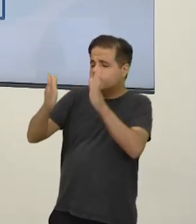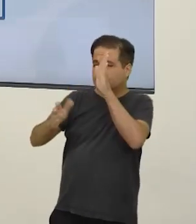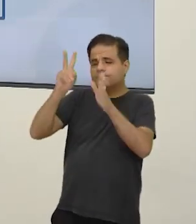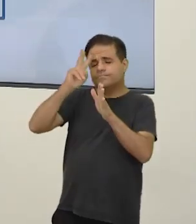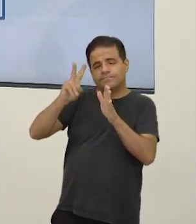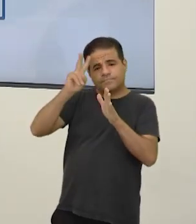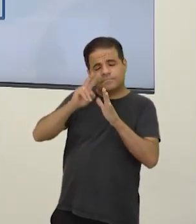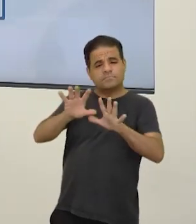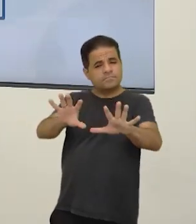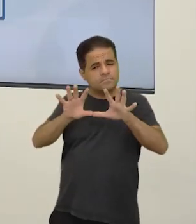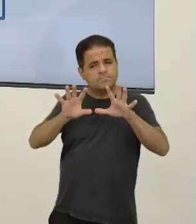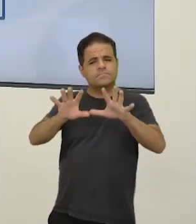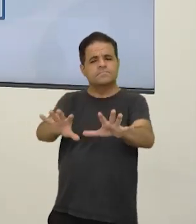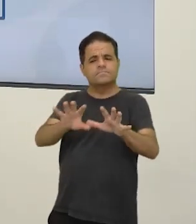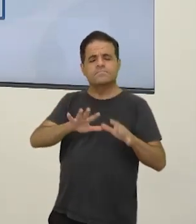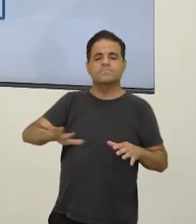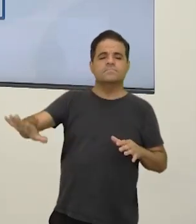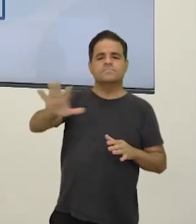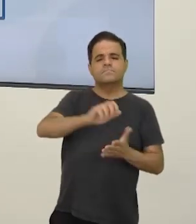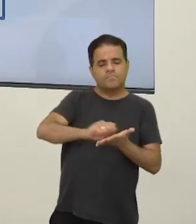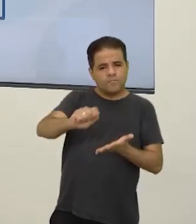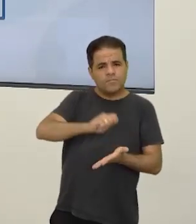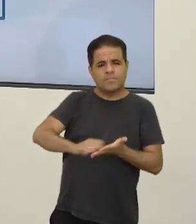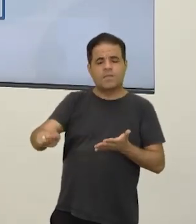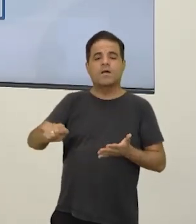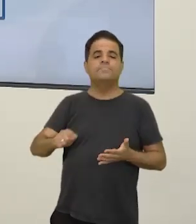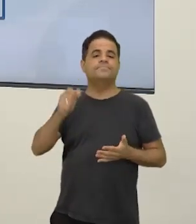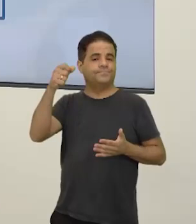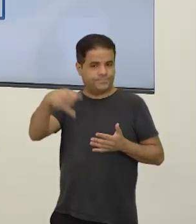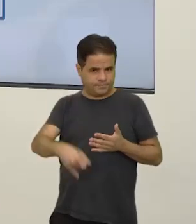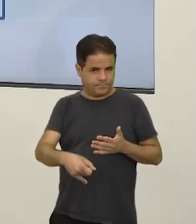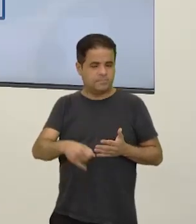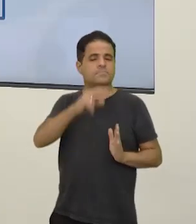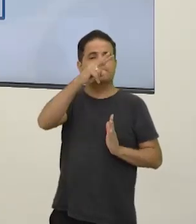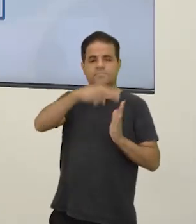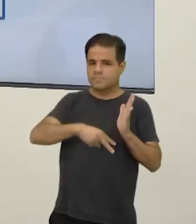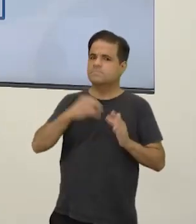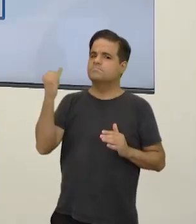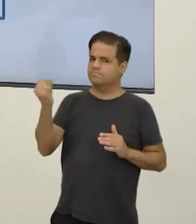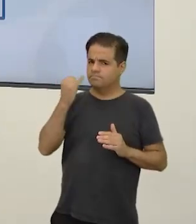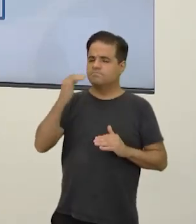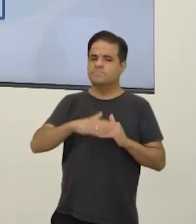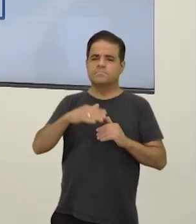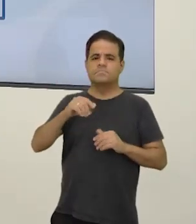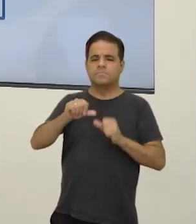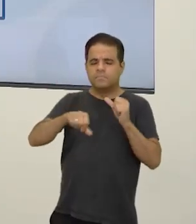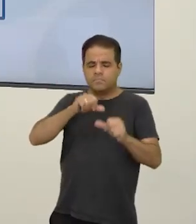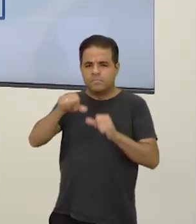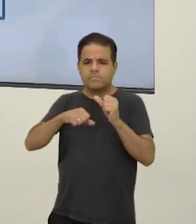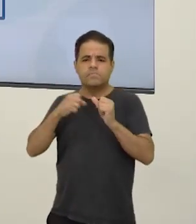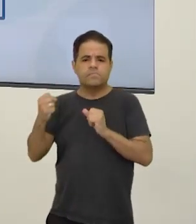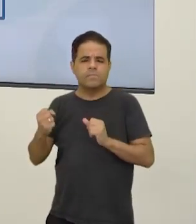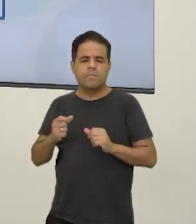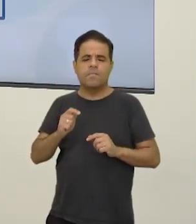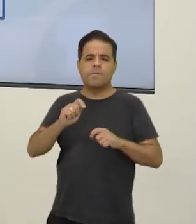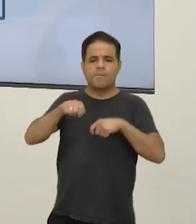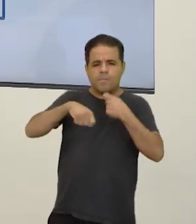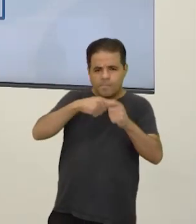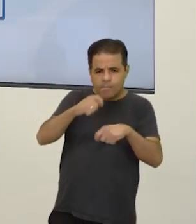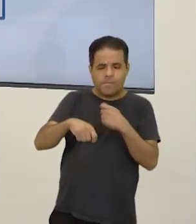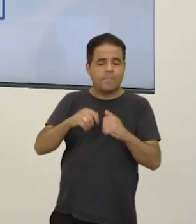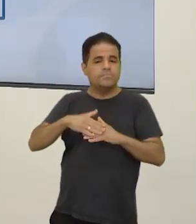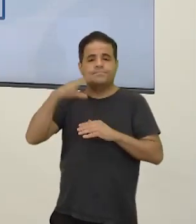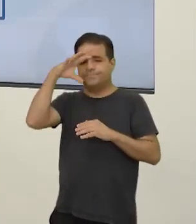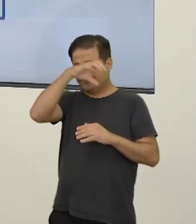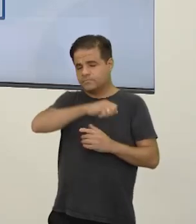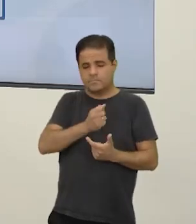histórico influenciou esta escrita. Sim, ler é muito mais do que decodificar signos. E quando eu falo isso para você, é muito mais do que